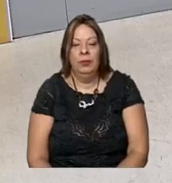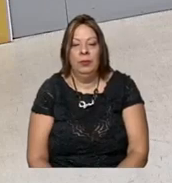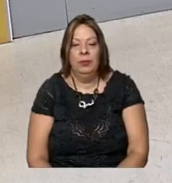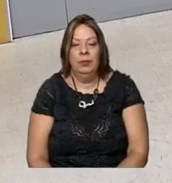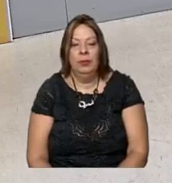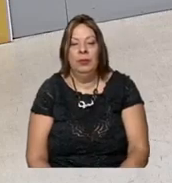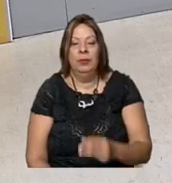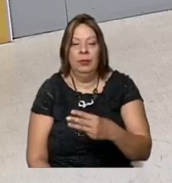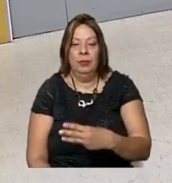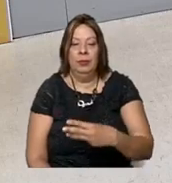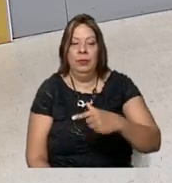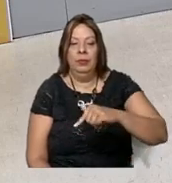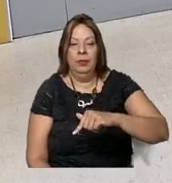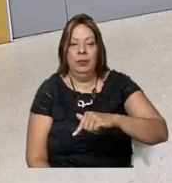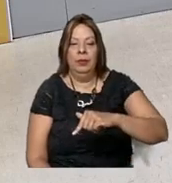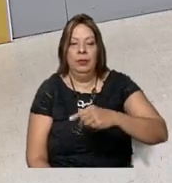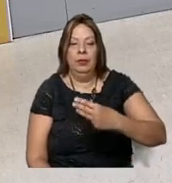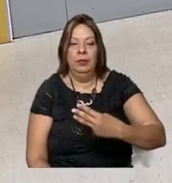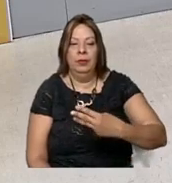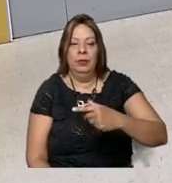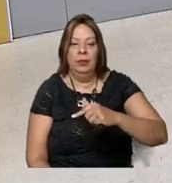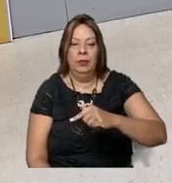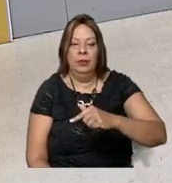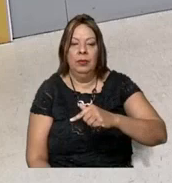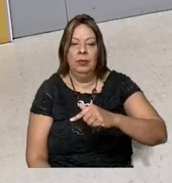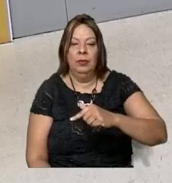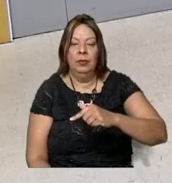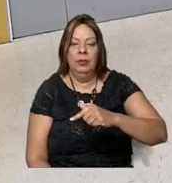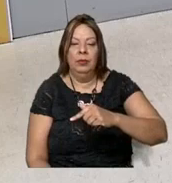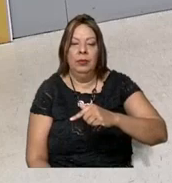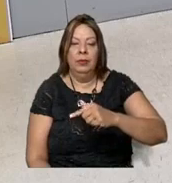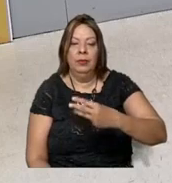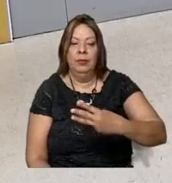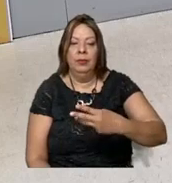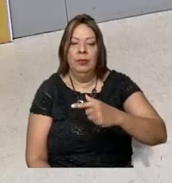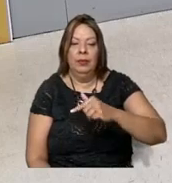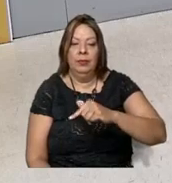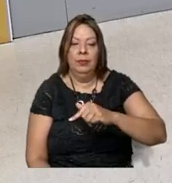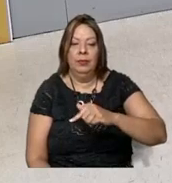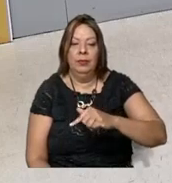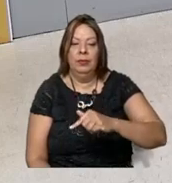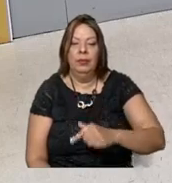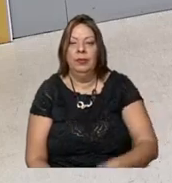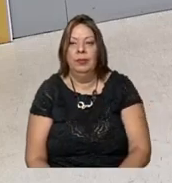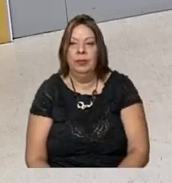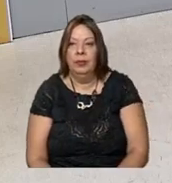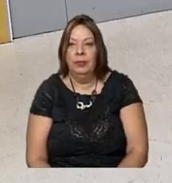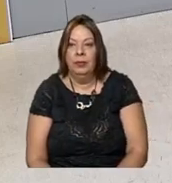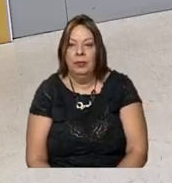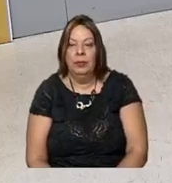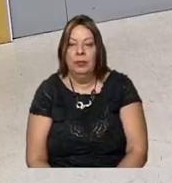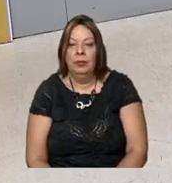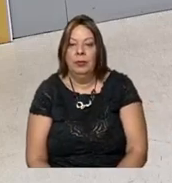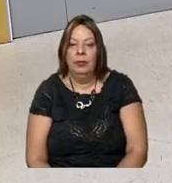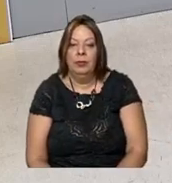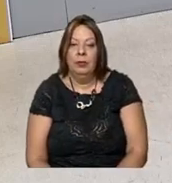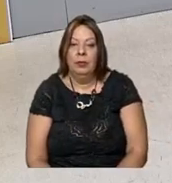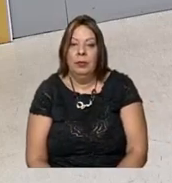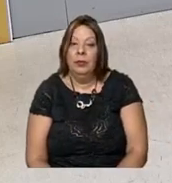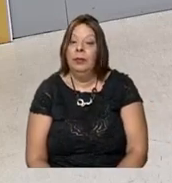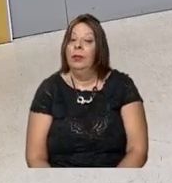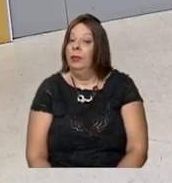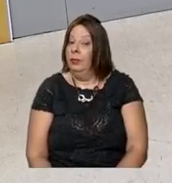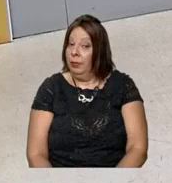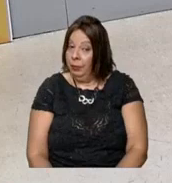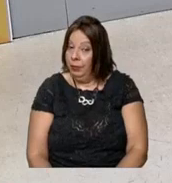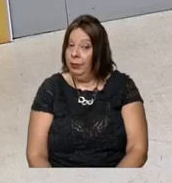o 37 sorteado, 37 saindo do Globo, 37. Olha só, meu